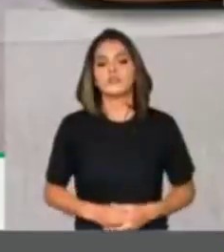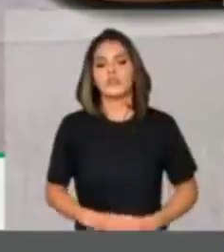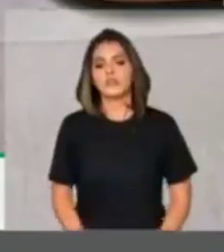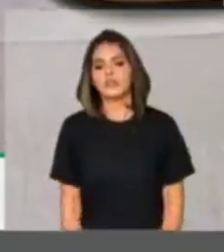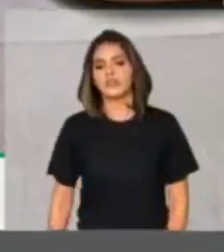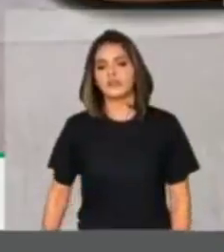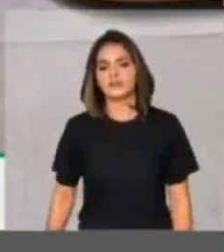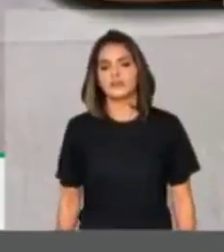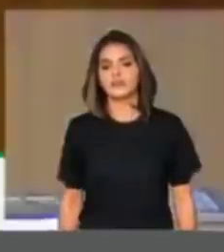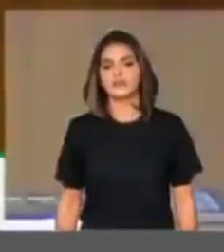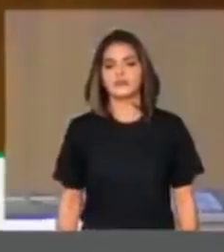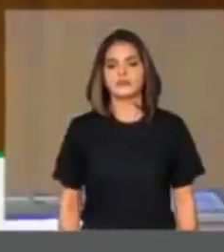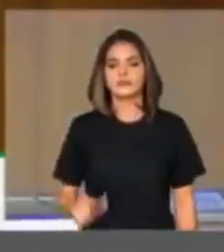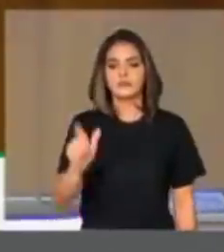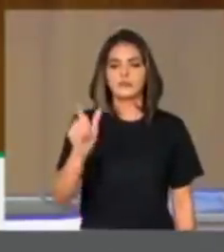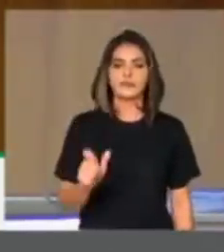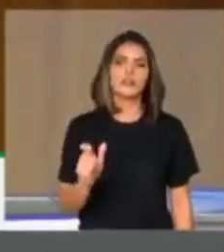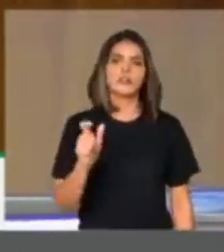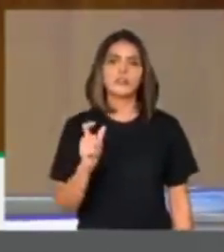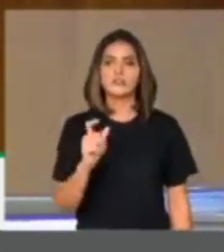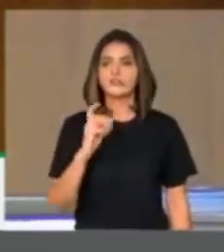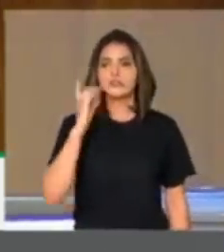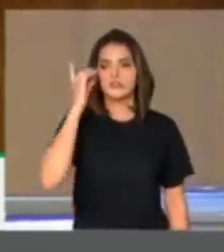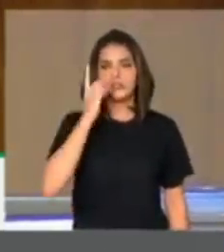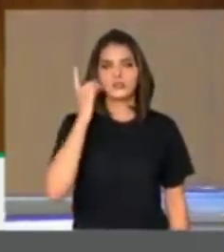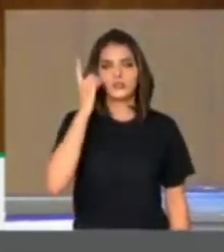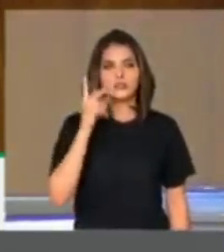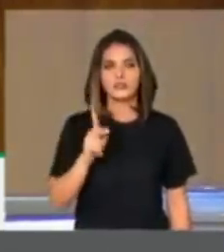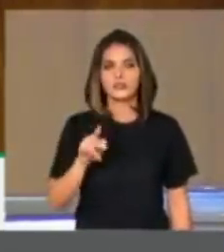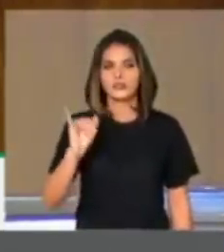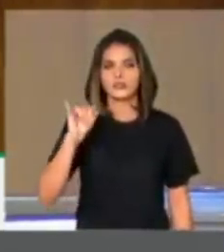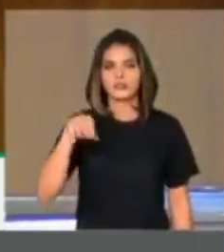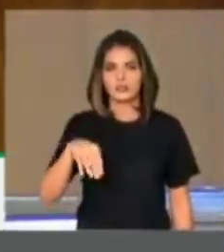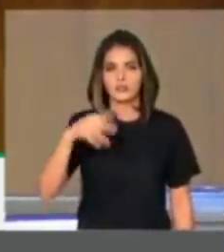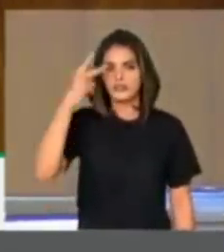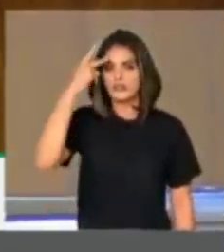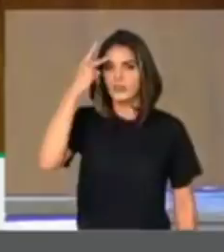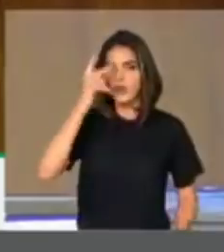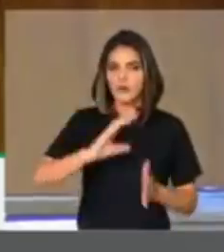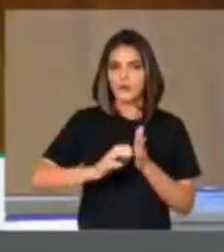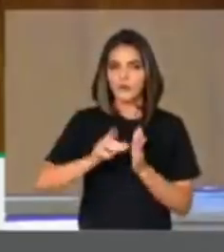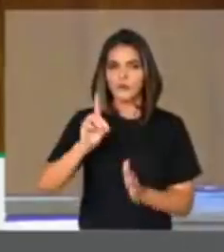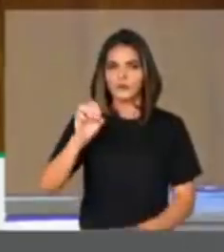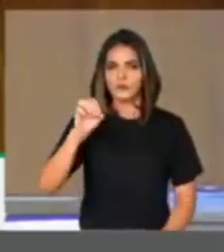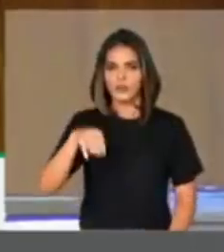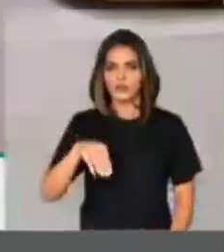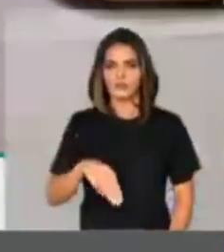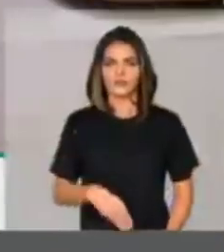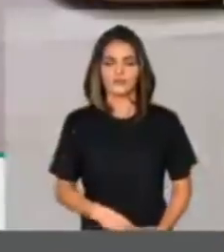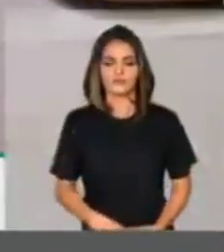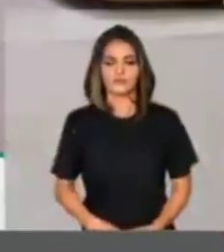Fazer uso da palavra o deputado São Paulo, do DEM, deputado Kim Kataguiri.